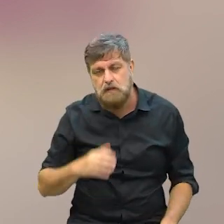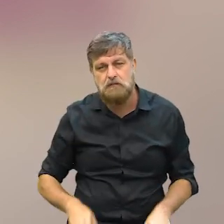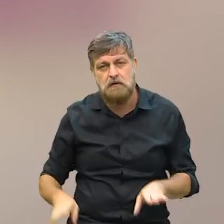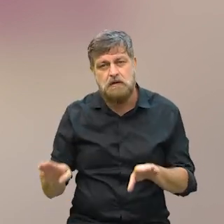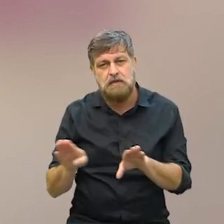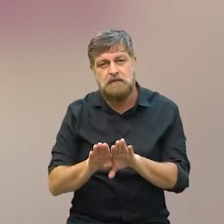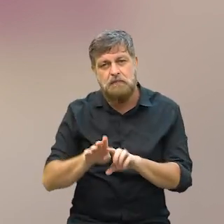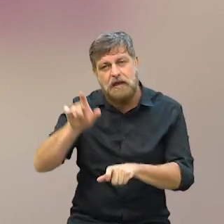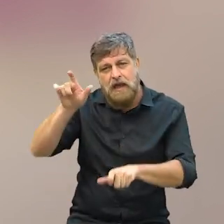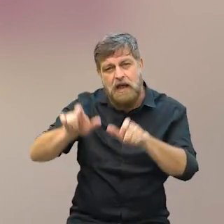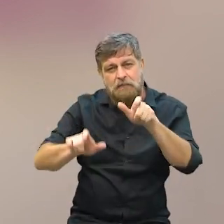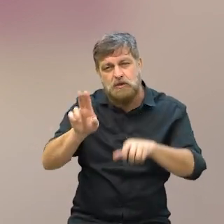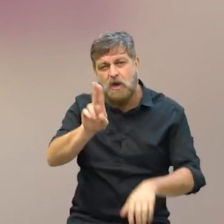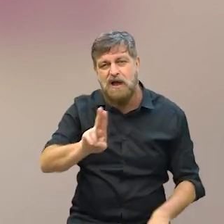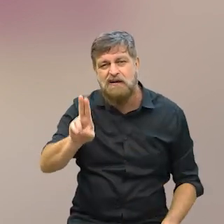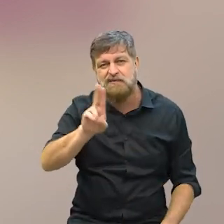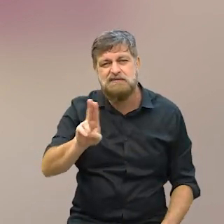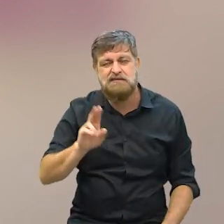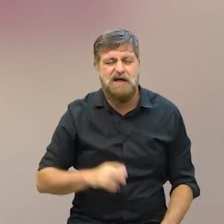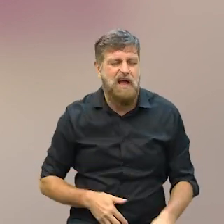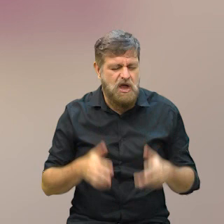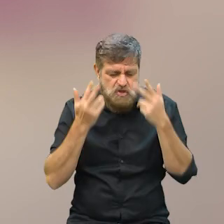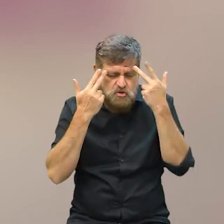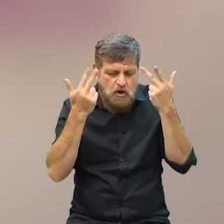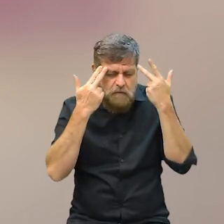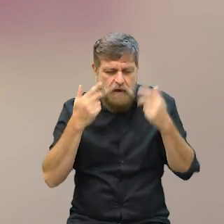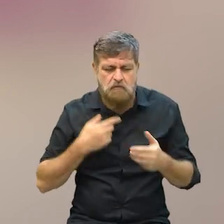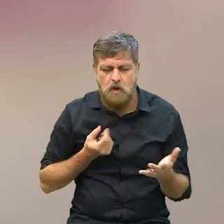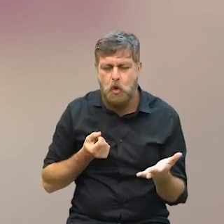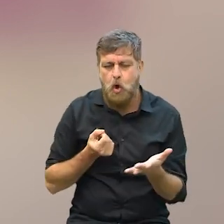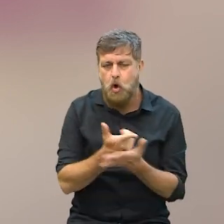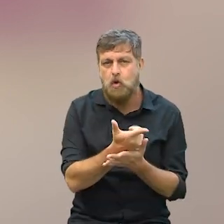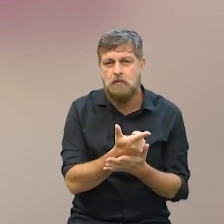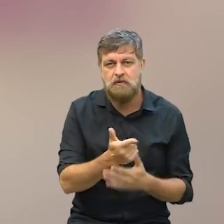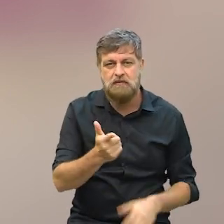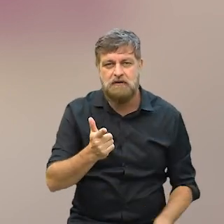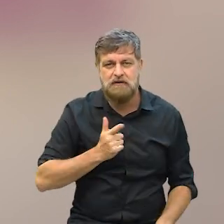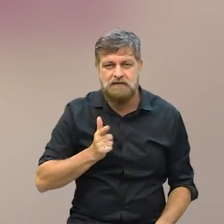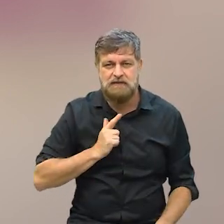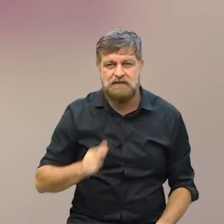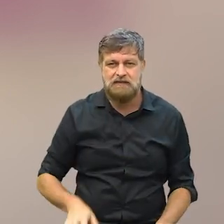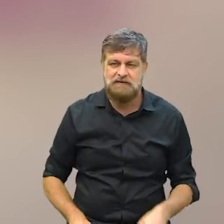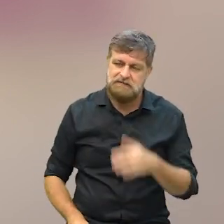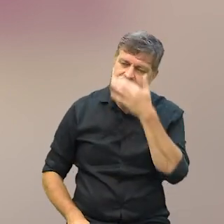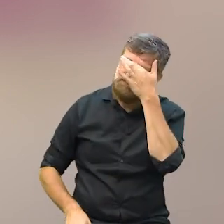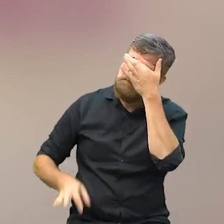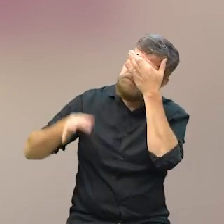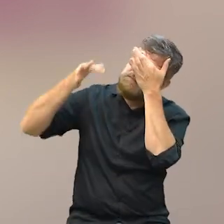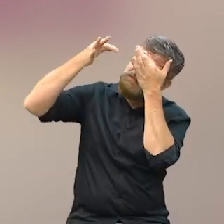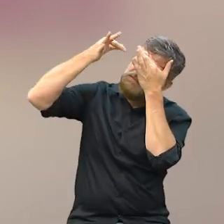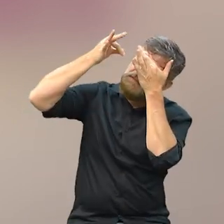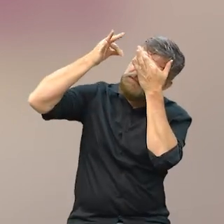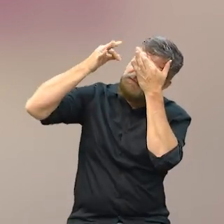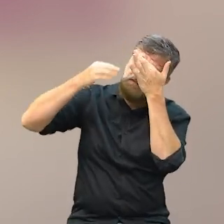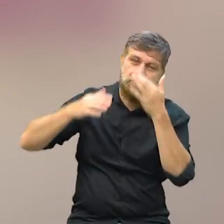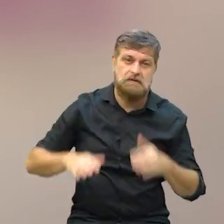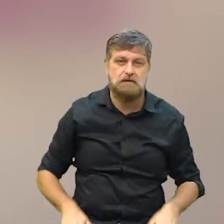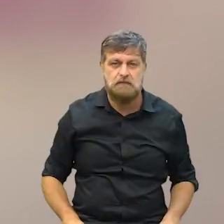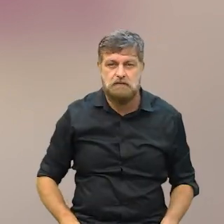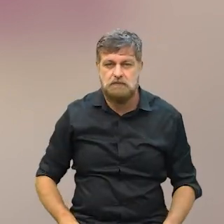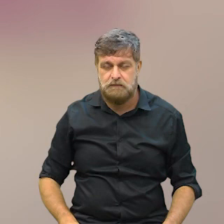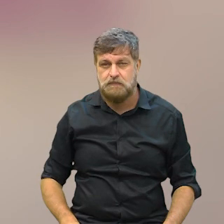Outra coisa que as pessoas usam, que acham que assim, é muito tranquilo, eu vou lá, compro aquele colíriozinho na farmácia que deixa o meu olho